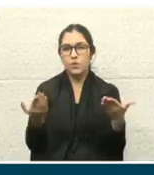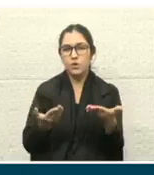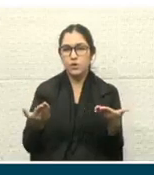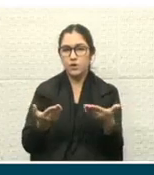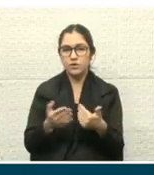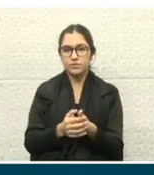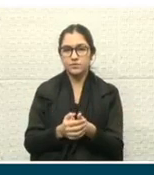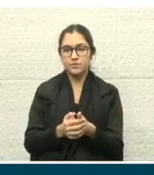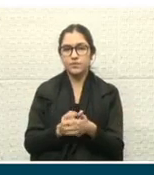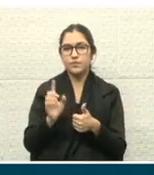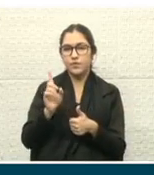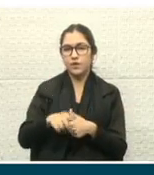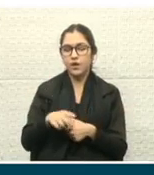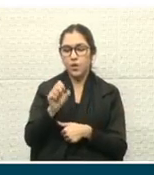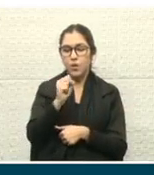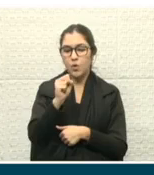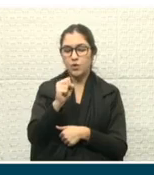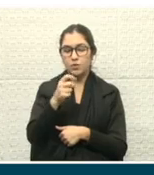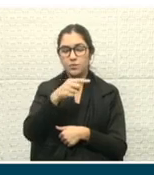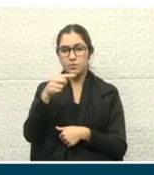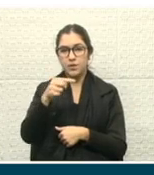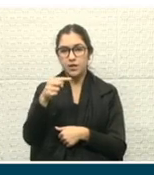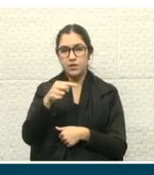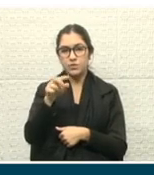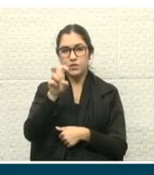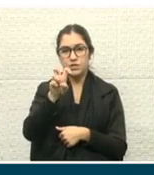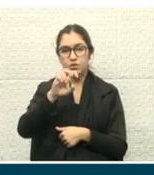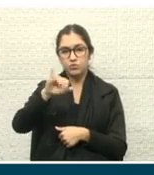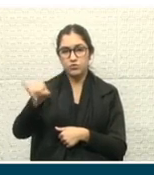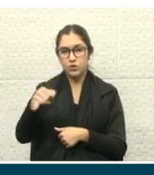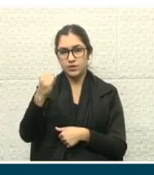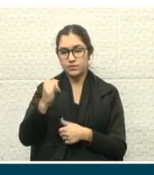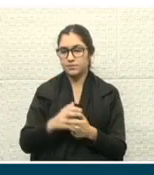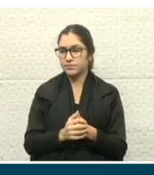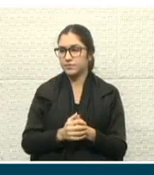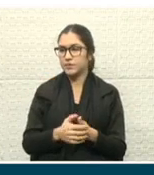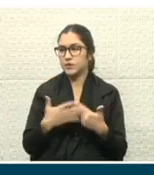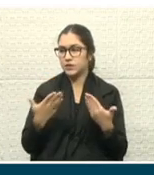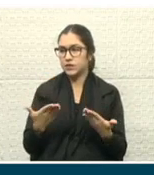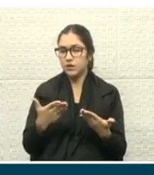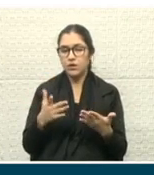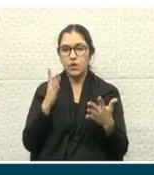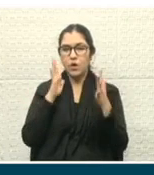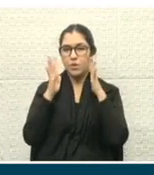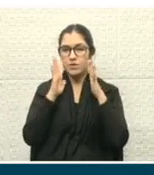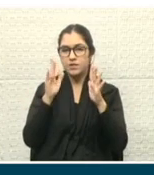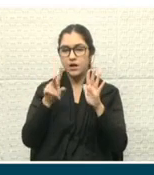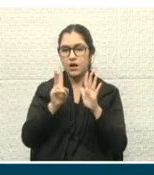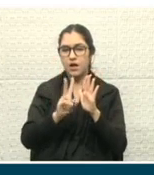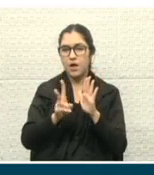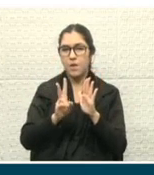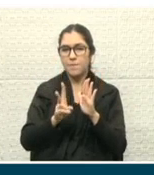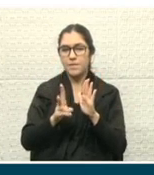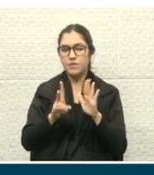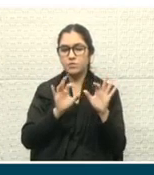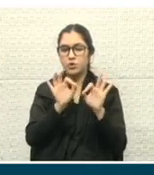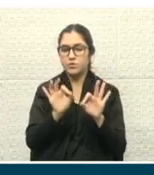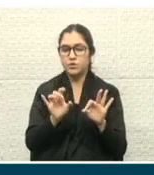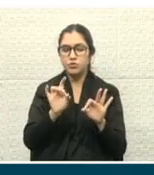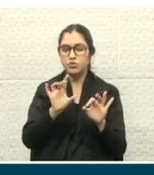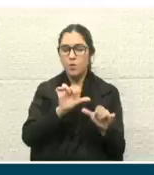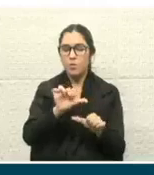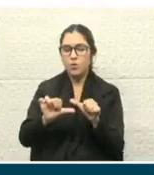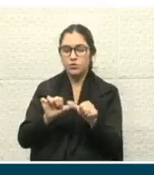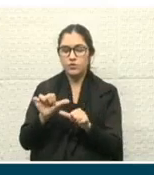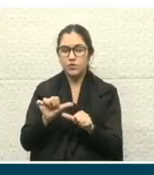notação? Seria 8 menos 5j. Então, observe que é o mesmo procedimento. Eu só